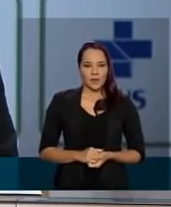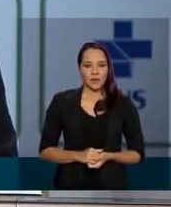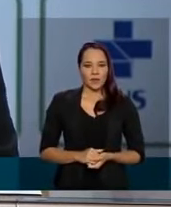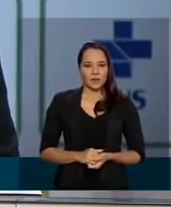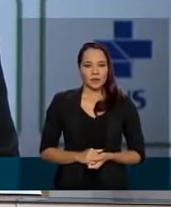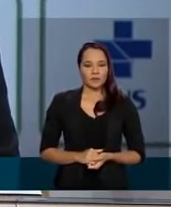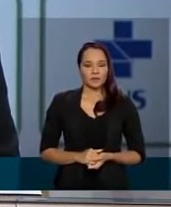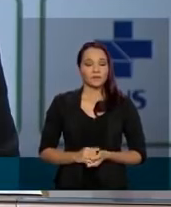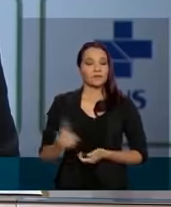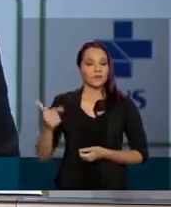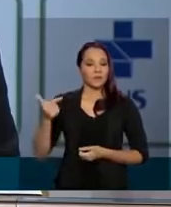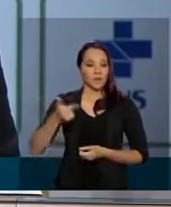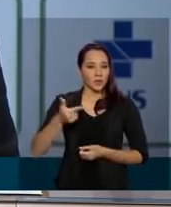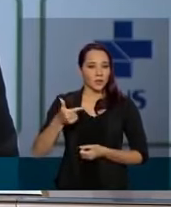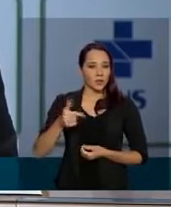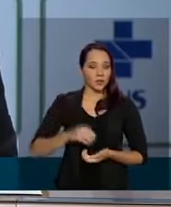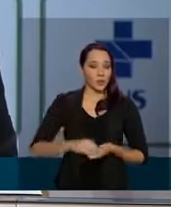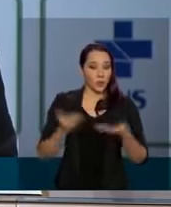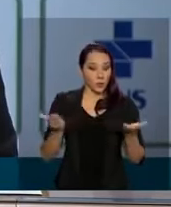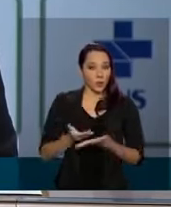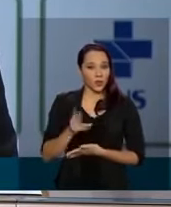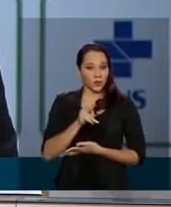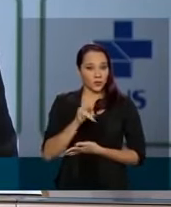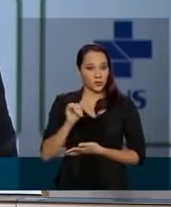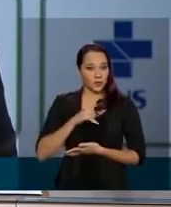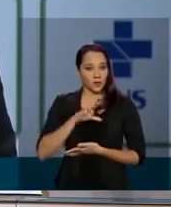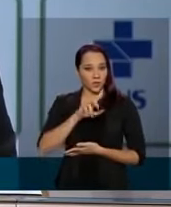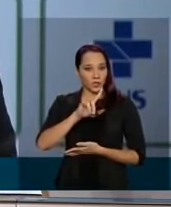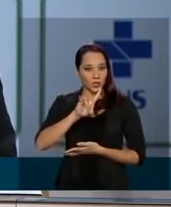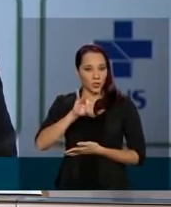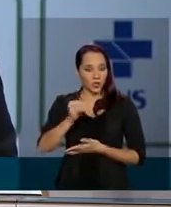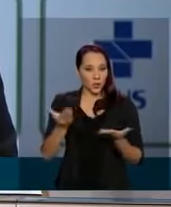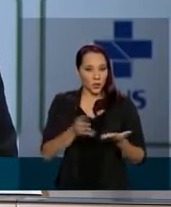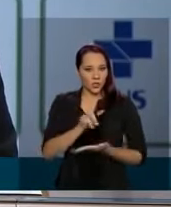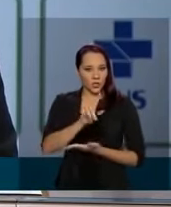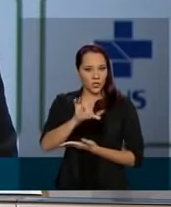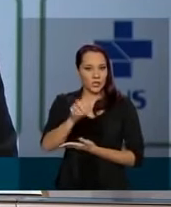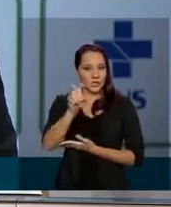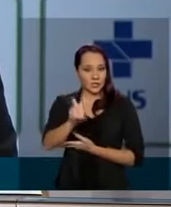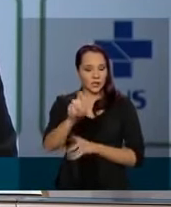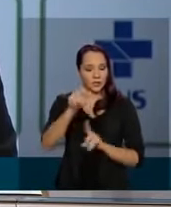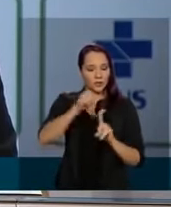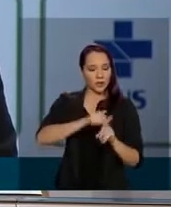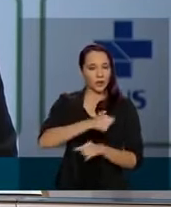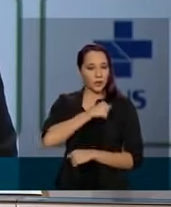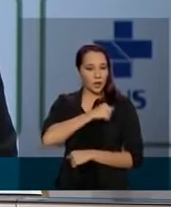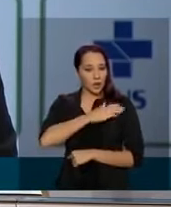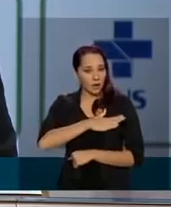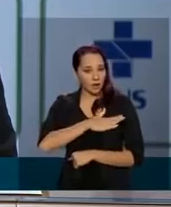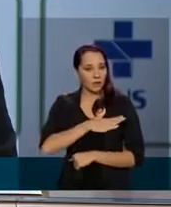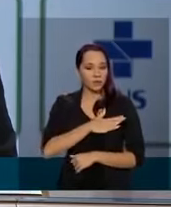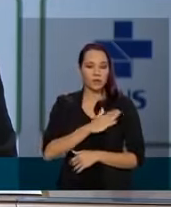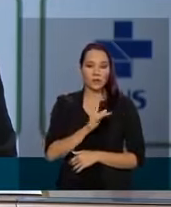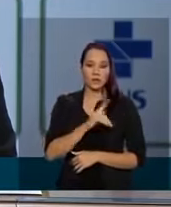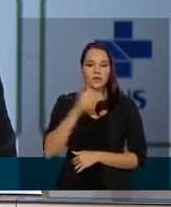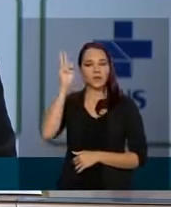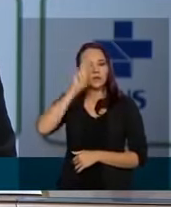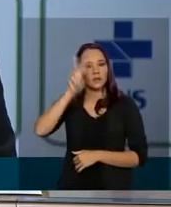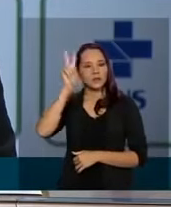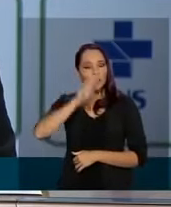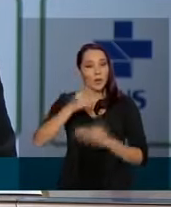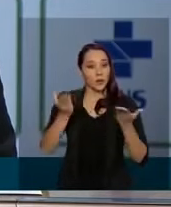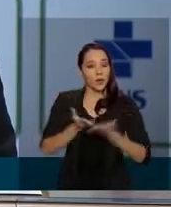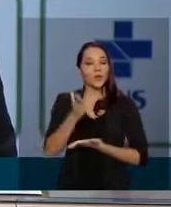Em segundo lugar, nós queremos hoje, na data do dia 5 de agosto, lembrarmos que